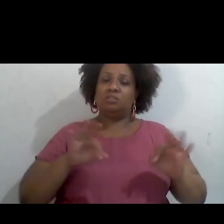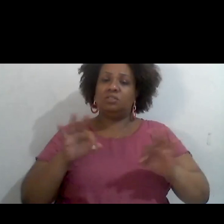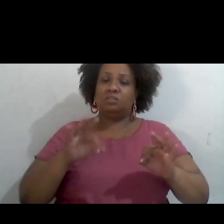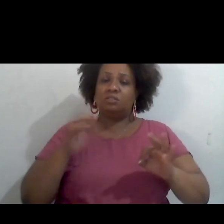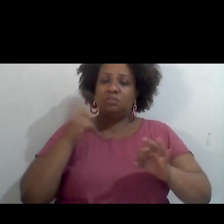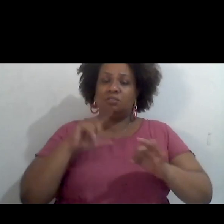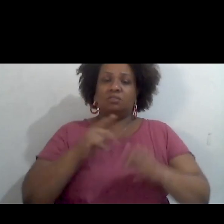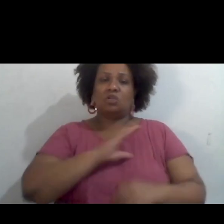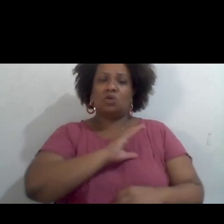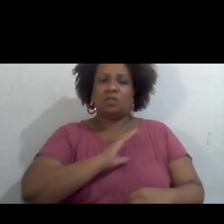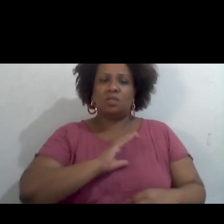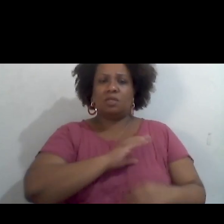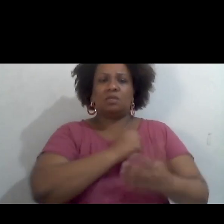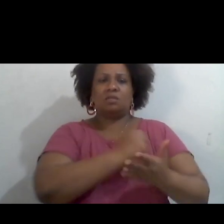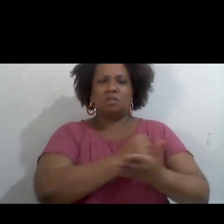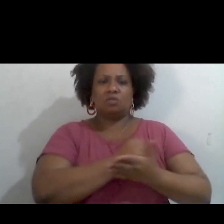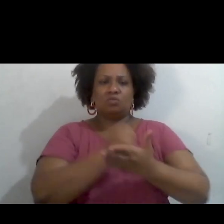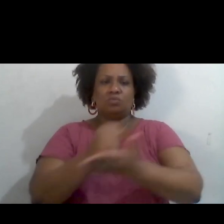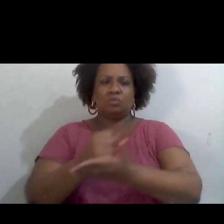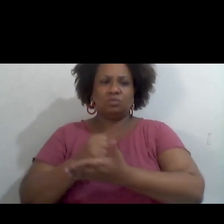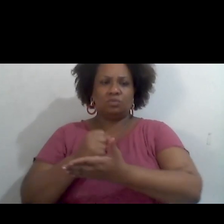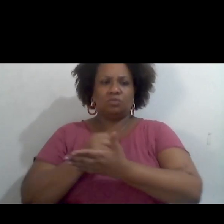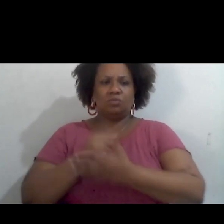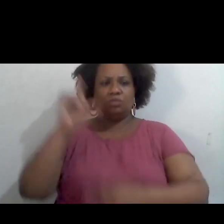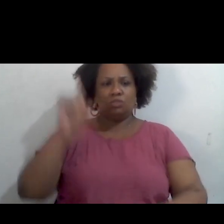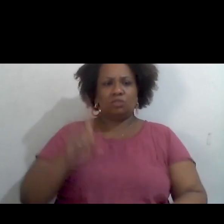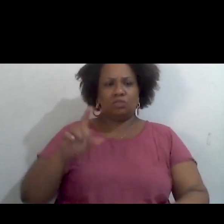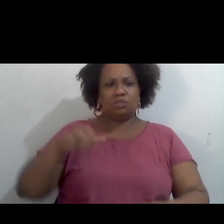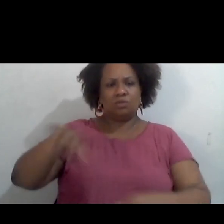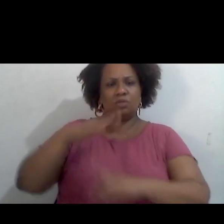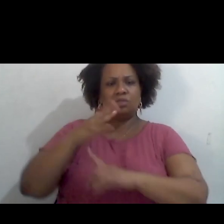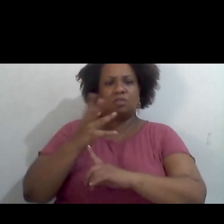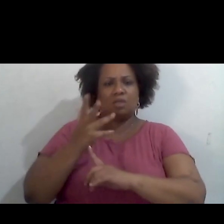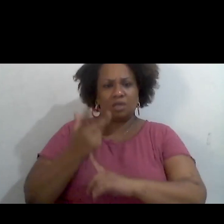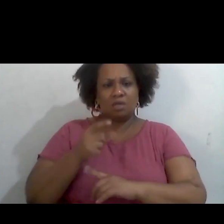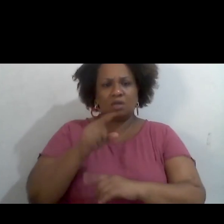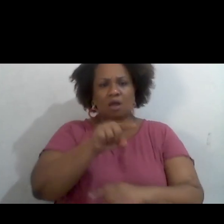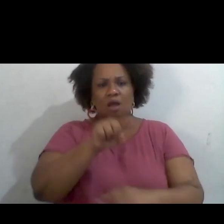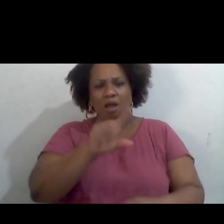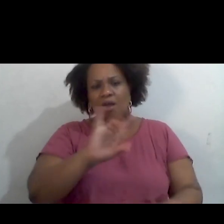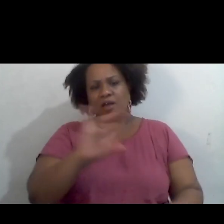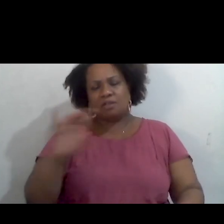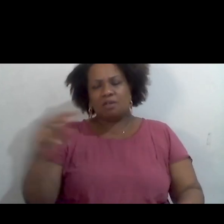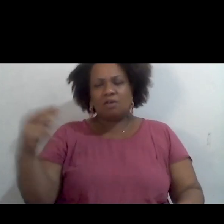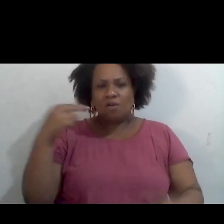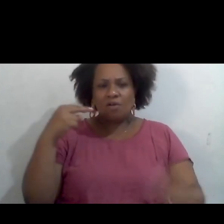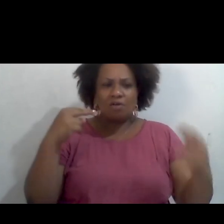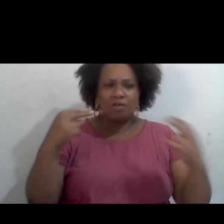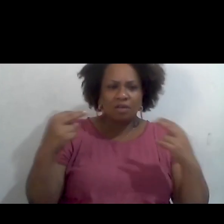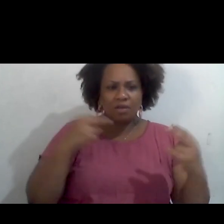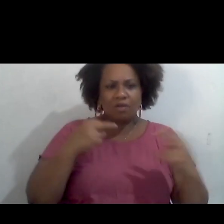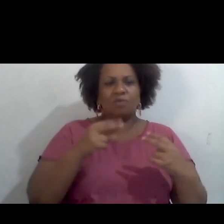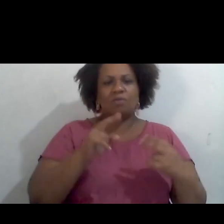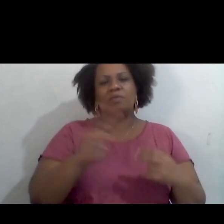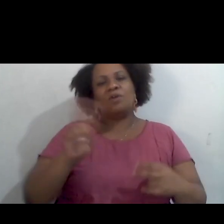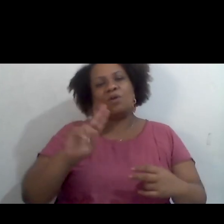colegas, da diretora das artes, Gabi, Pete Canela com olhar sensível também, Manhã,